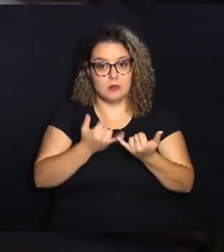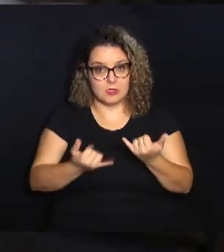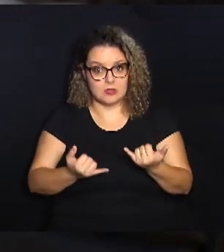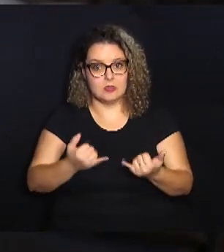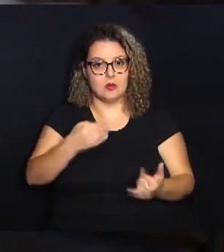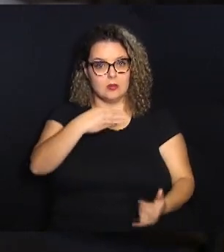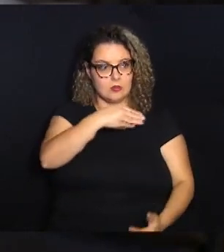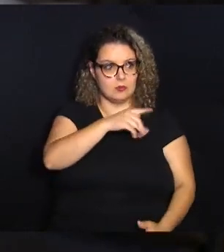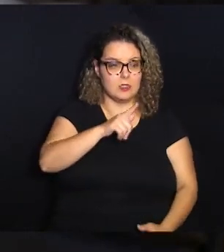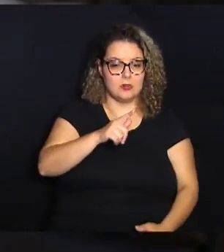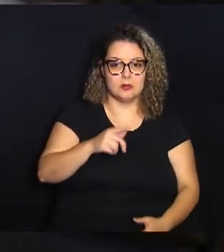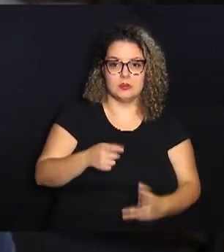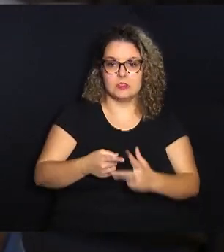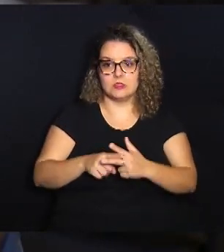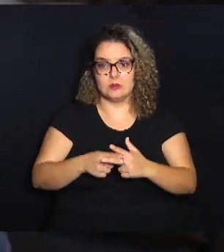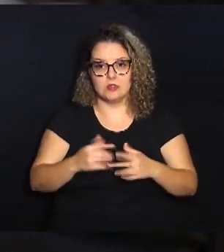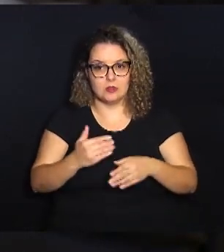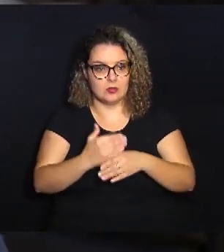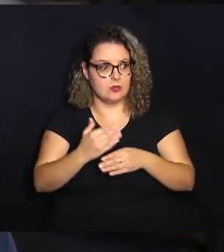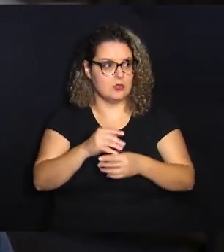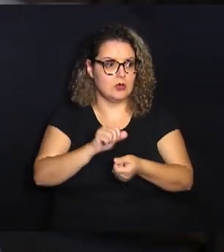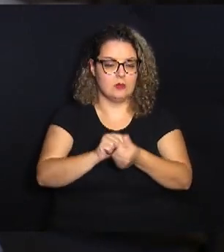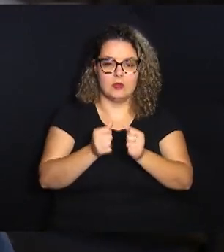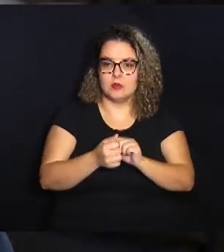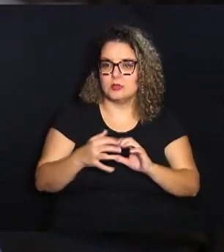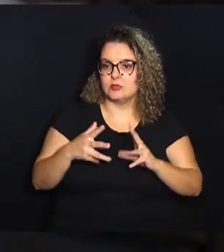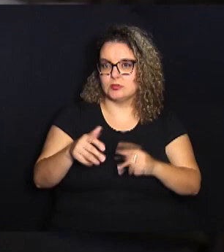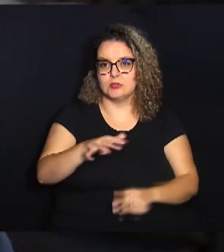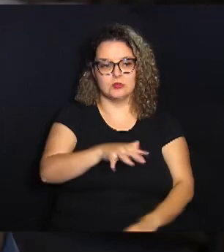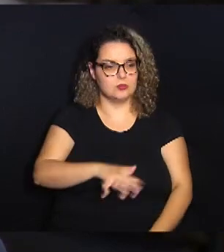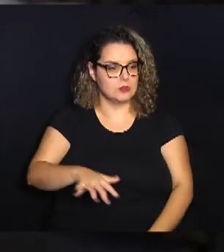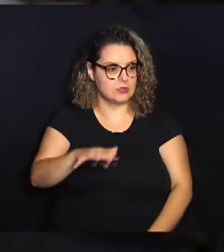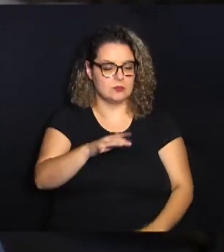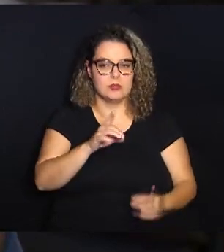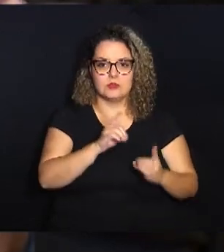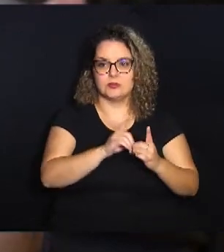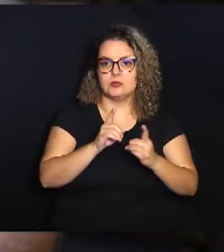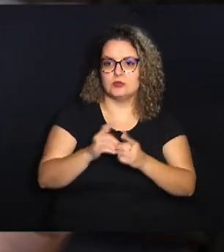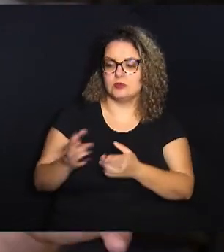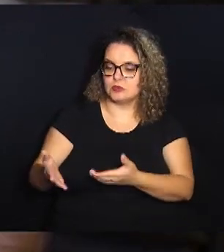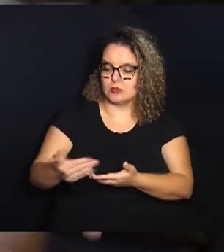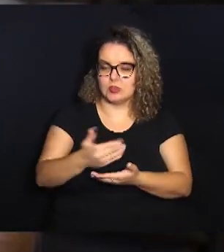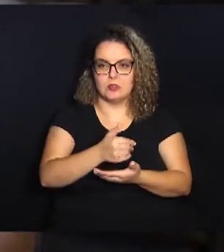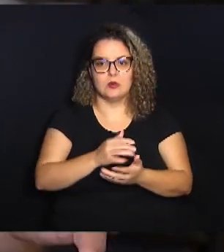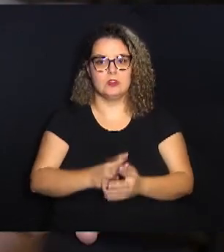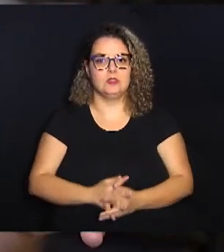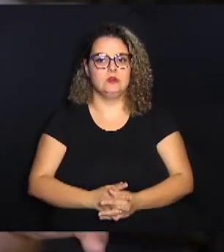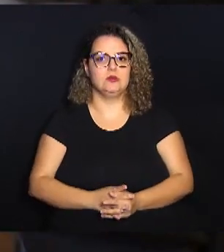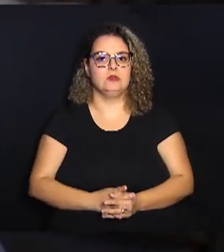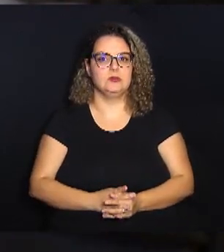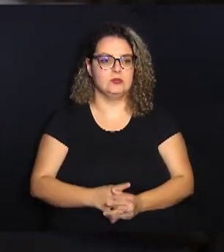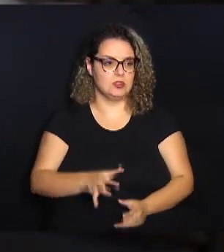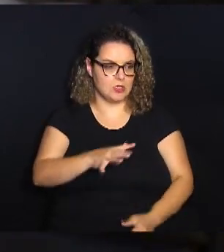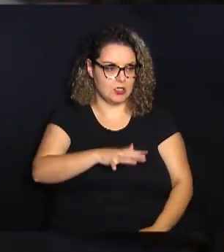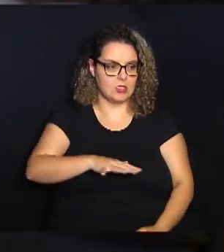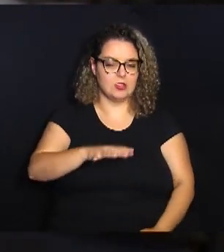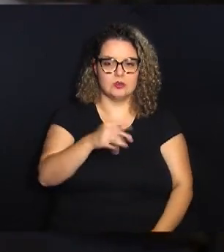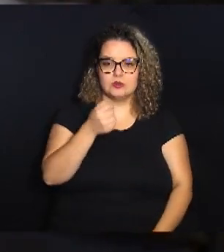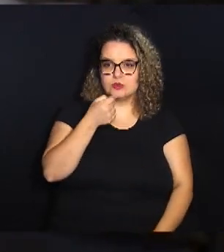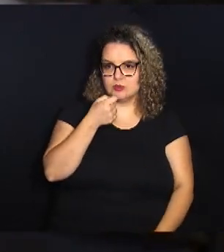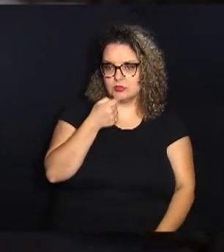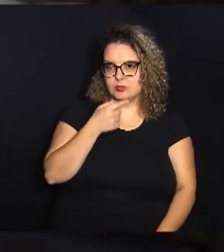dessa reforma, que requalificou todo o ambiente de atendimento, acolhimento, área de medicação